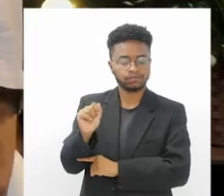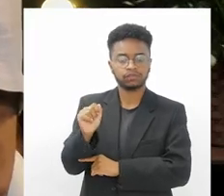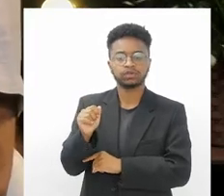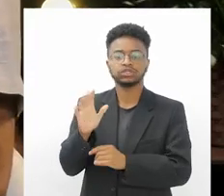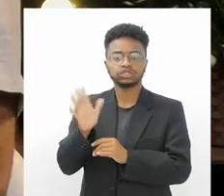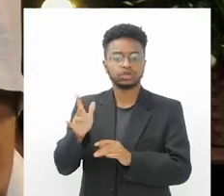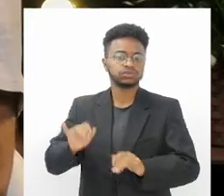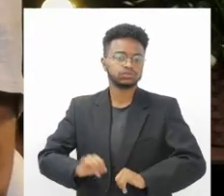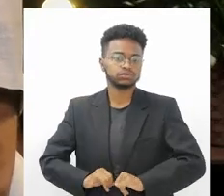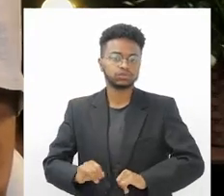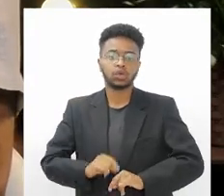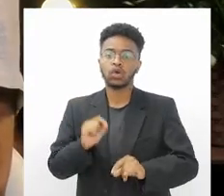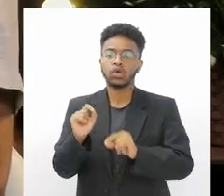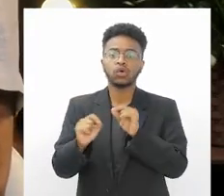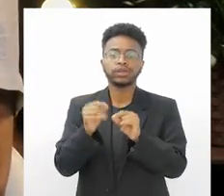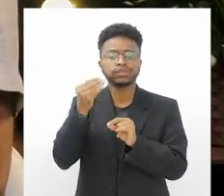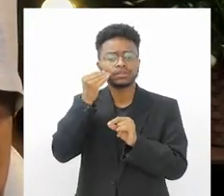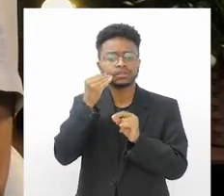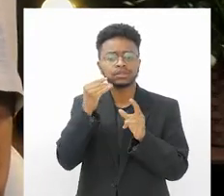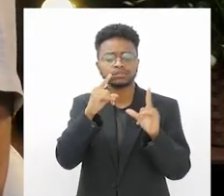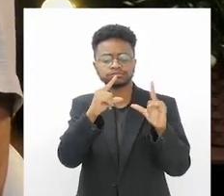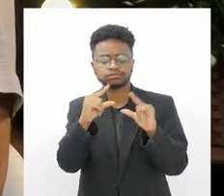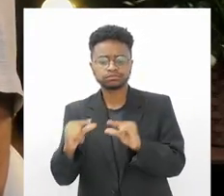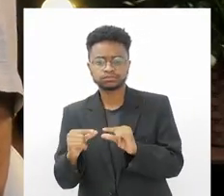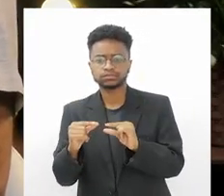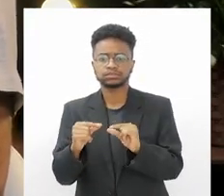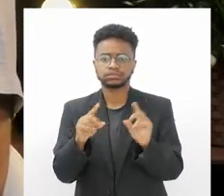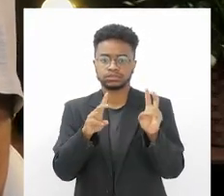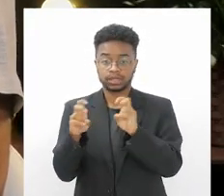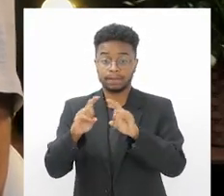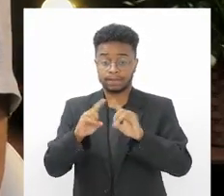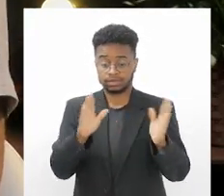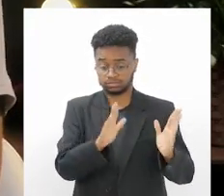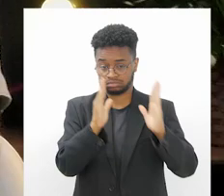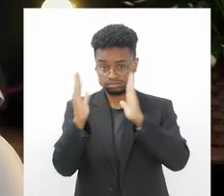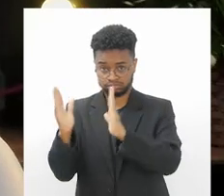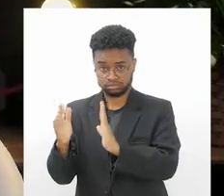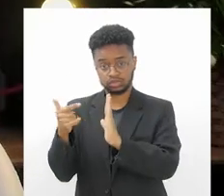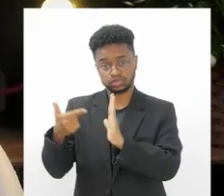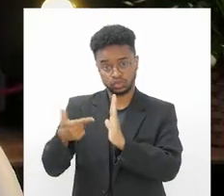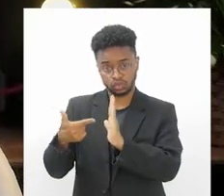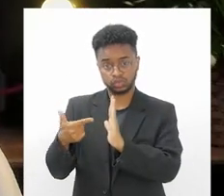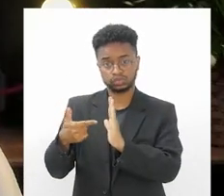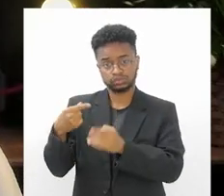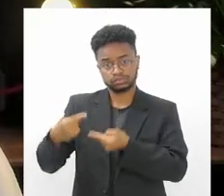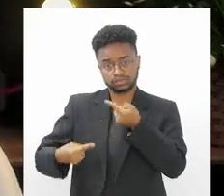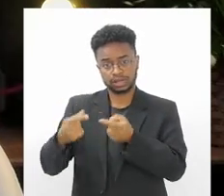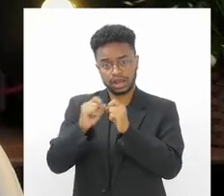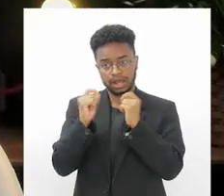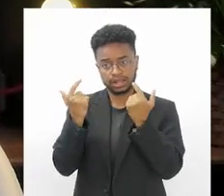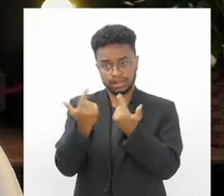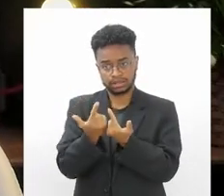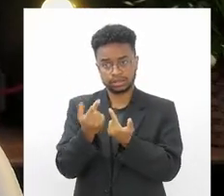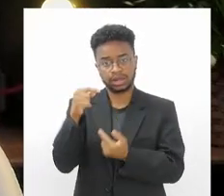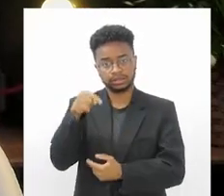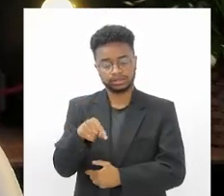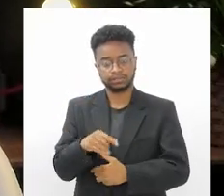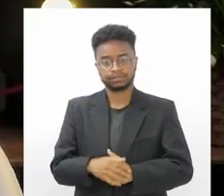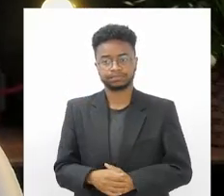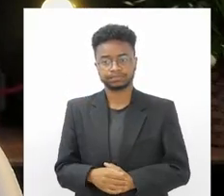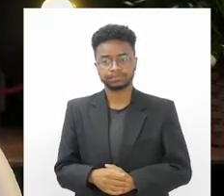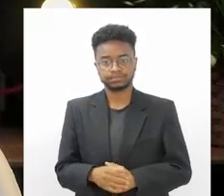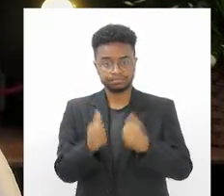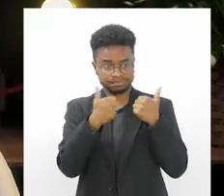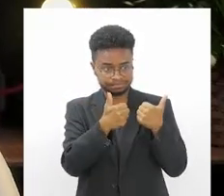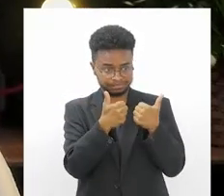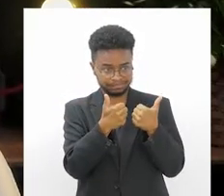que pode ser feito? O que pode ser feito para minimizar essa questão? Mas na segunda parte do debate da Alerj, aqui no nosso